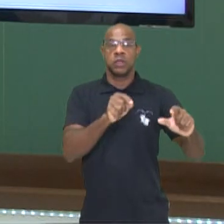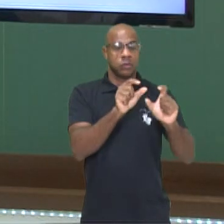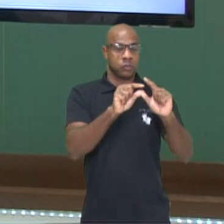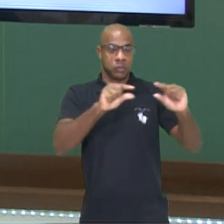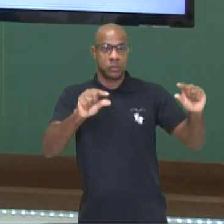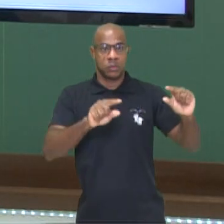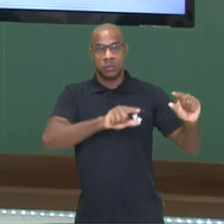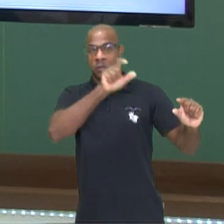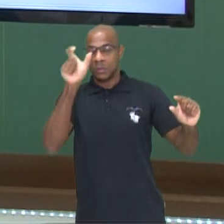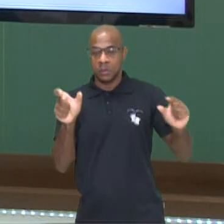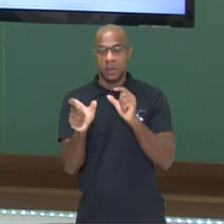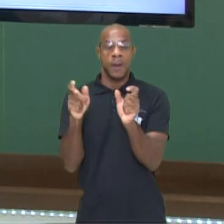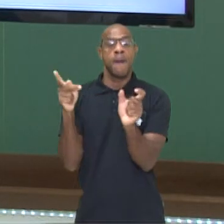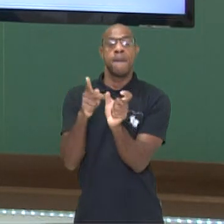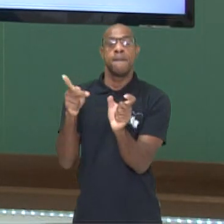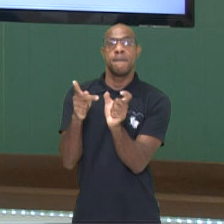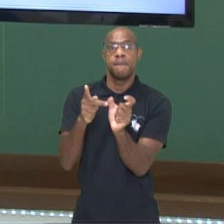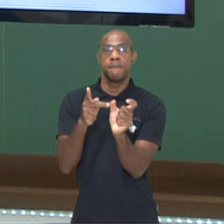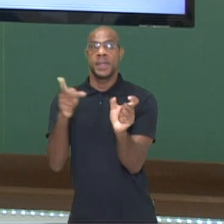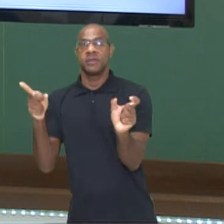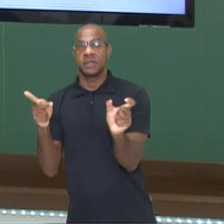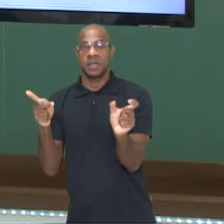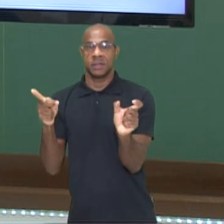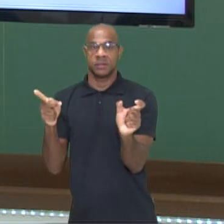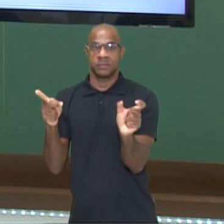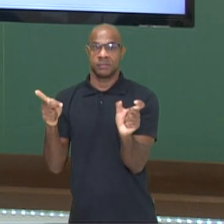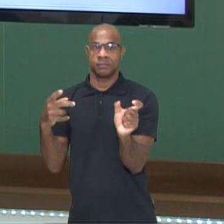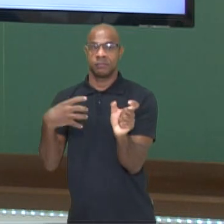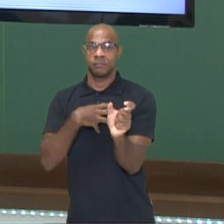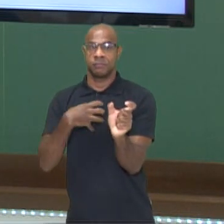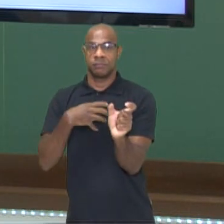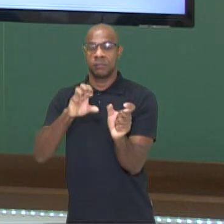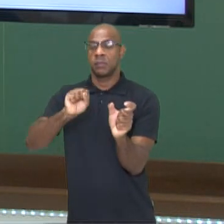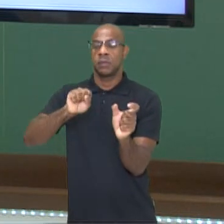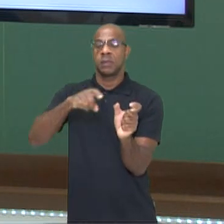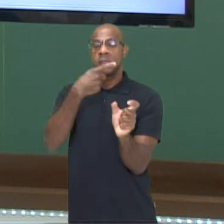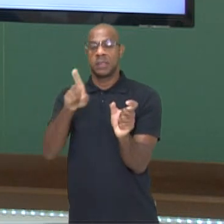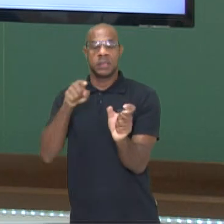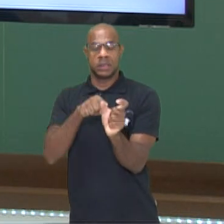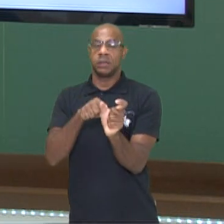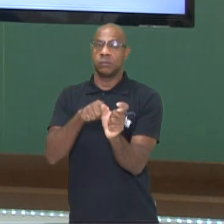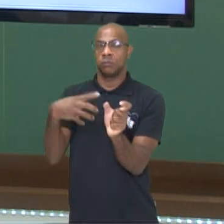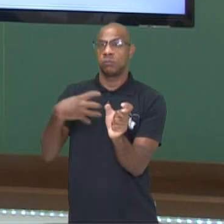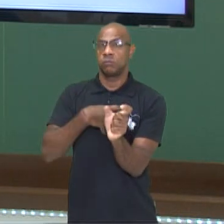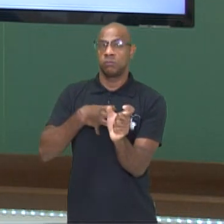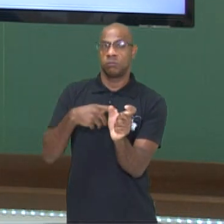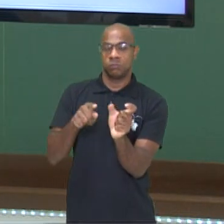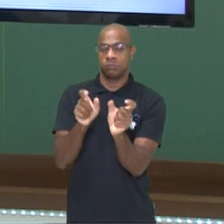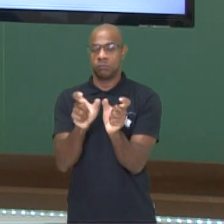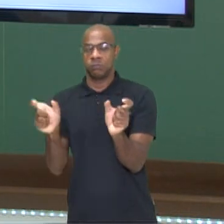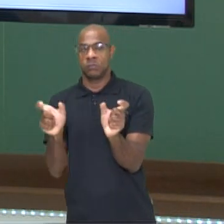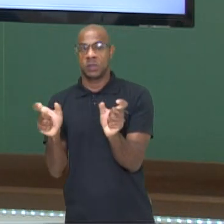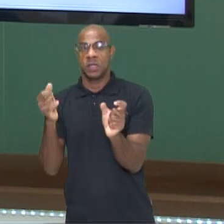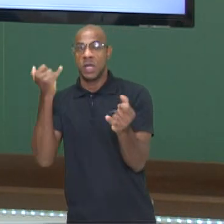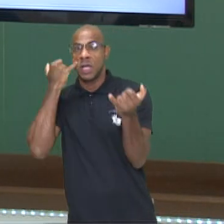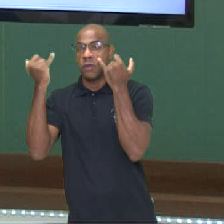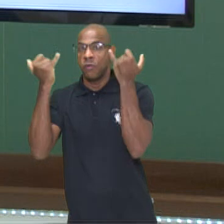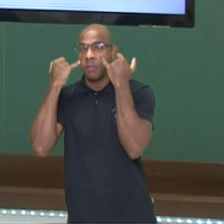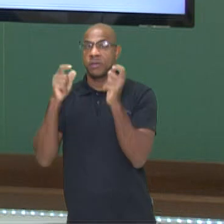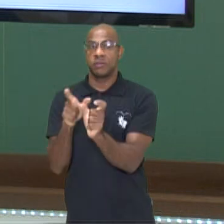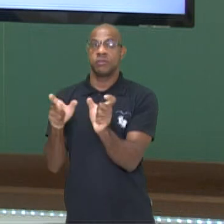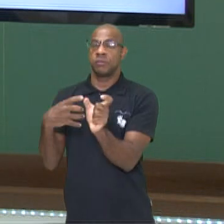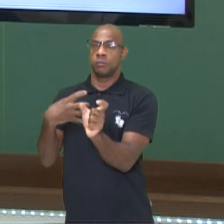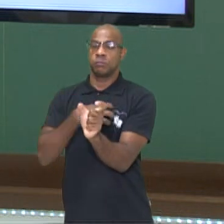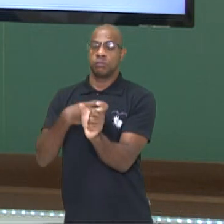temos um verbo aqui que expressa um estado, e o estado é informativos. A característica desse meu sujeito